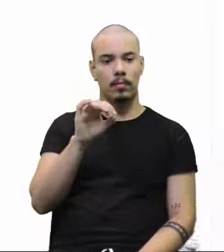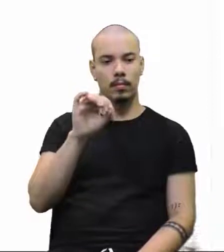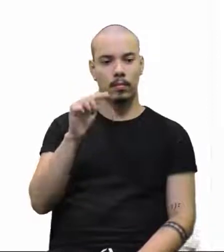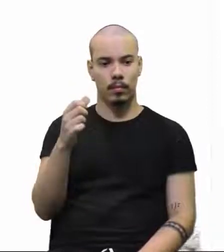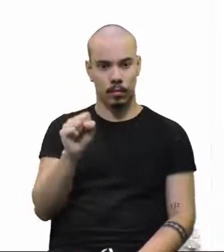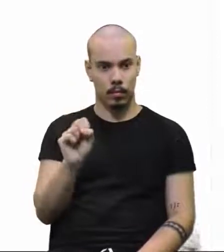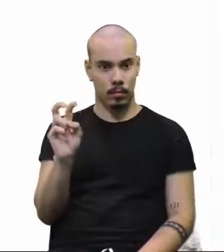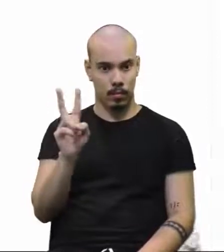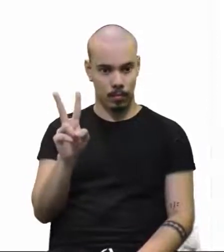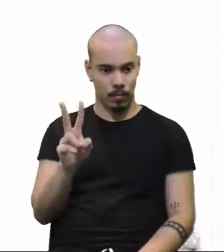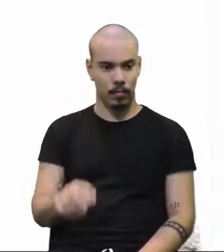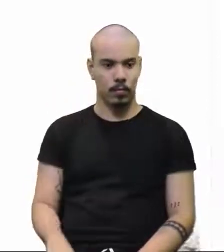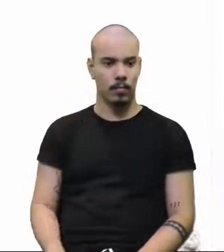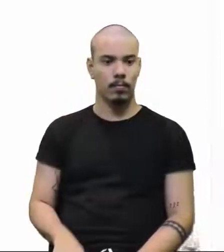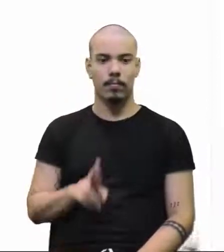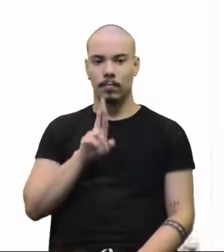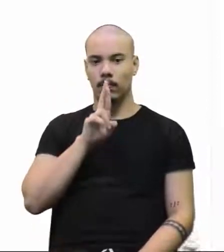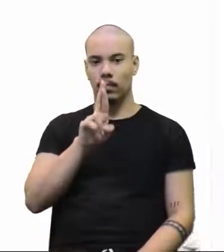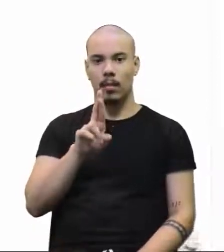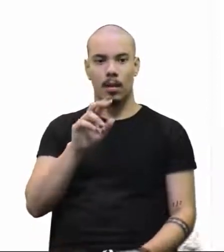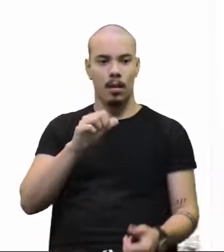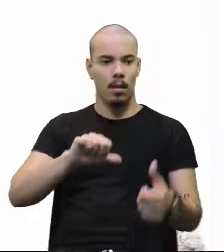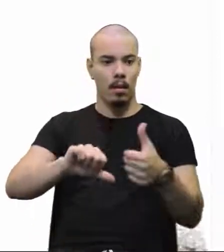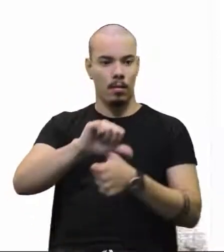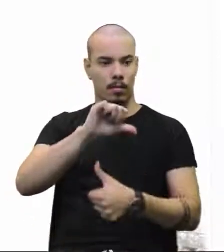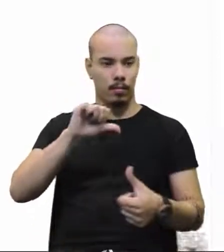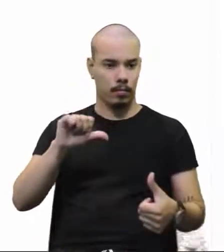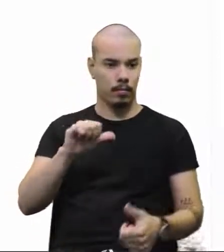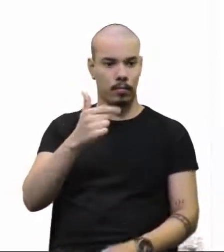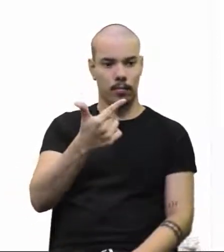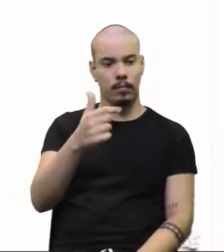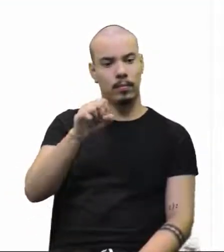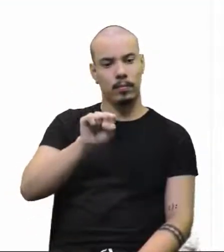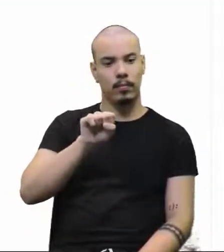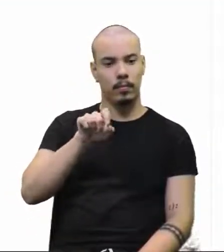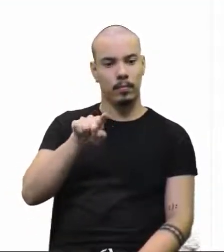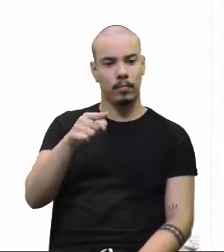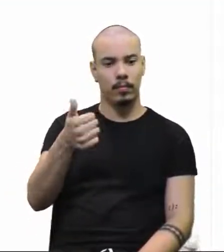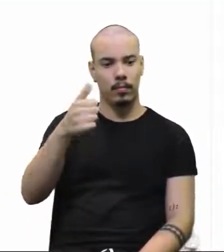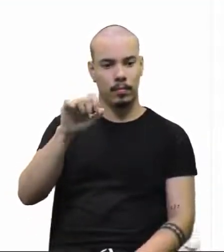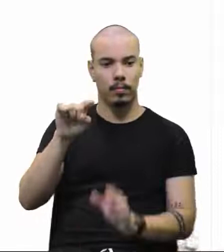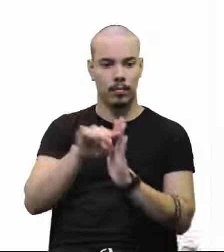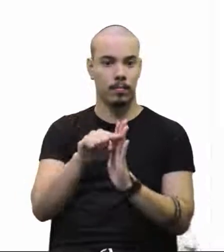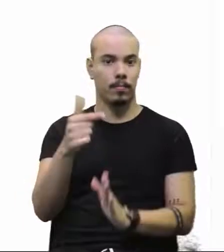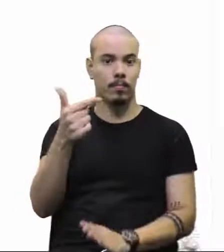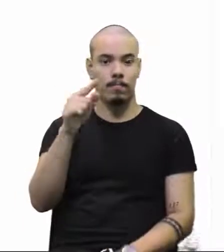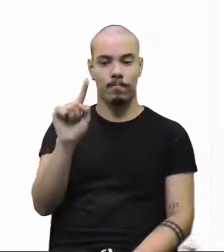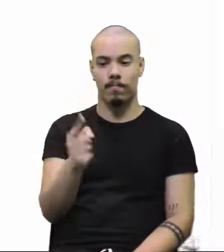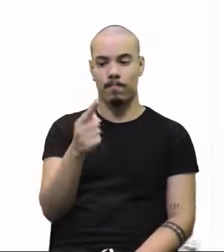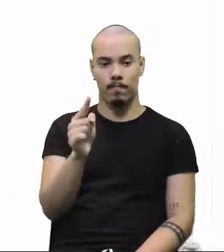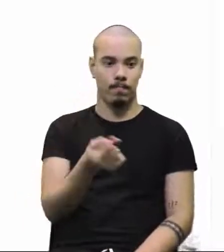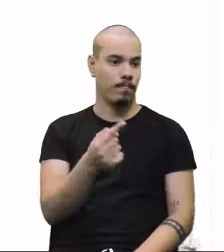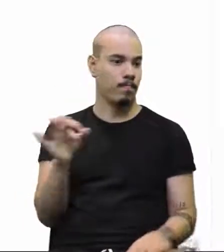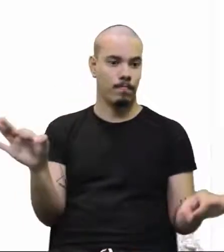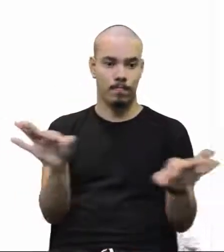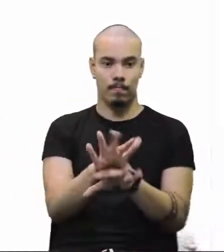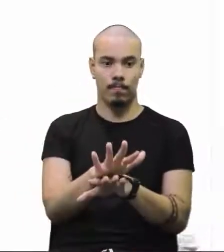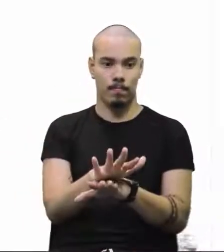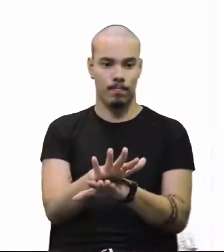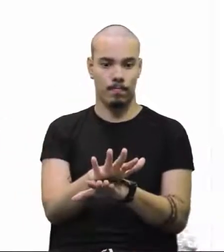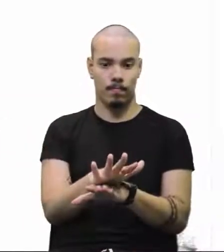0,028 volts, transformando... Mesma coisa. Exatamente. 2,8 vezes 10 a menos